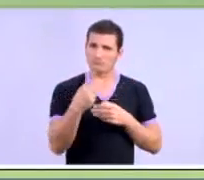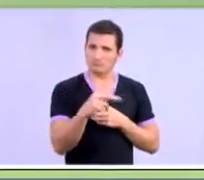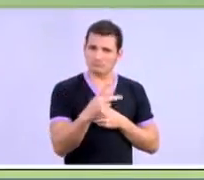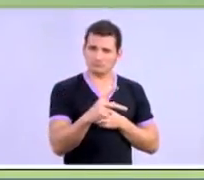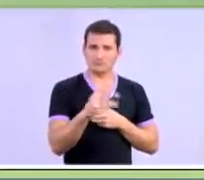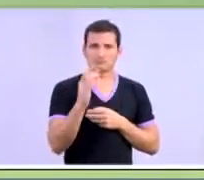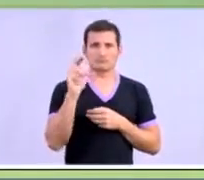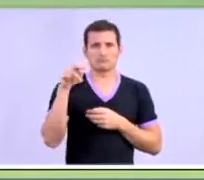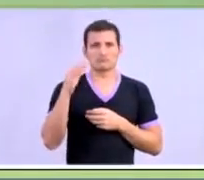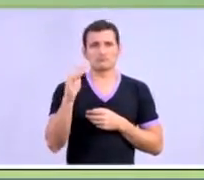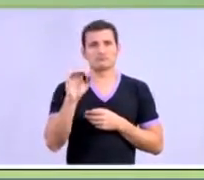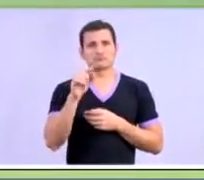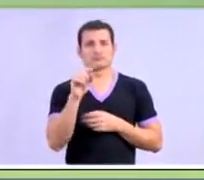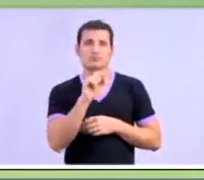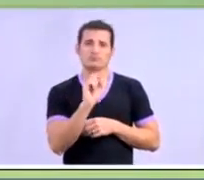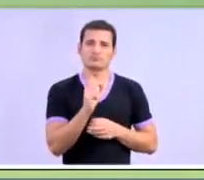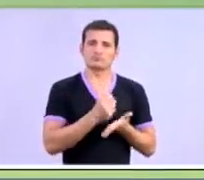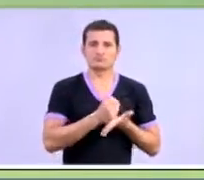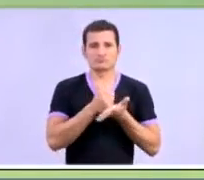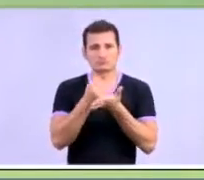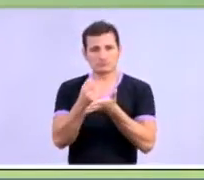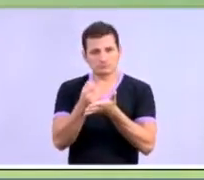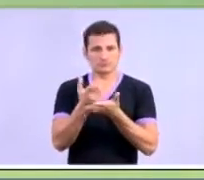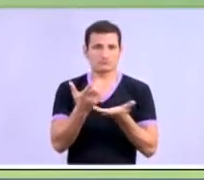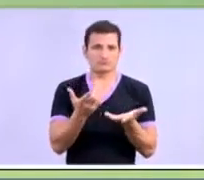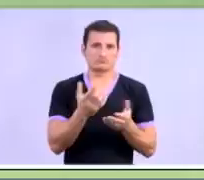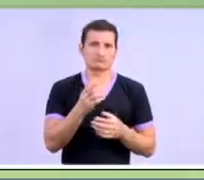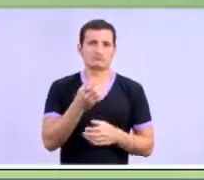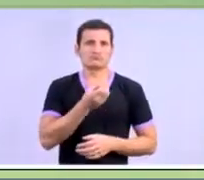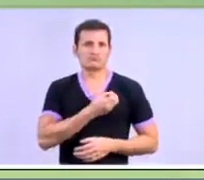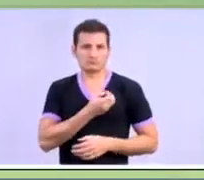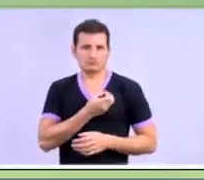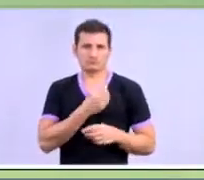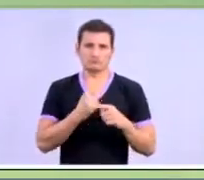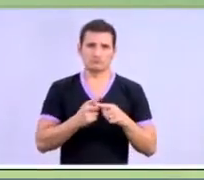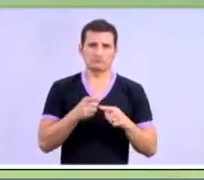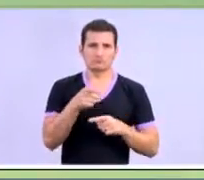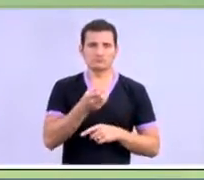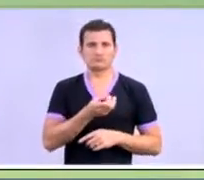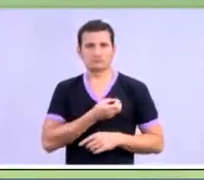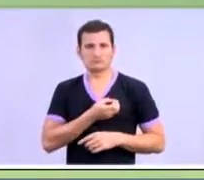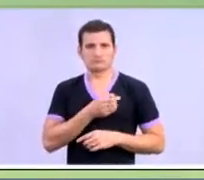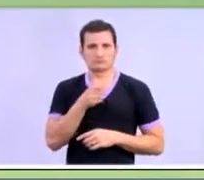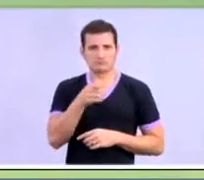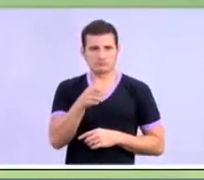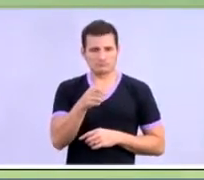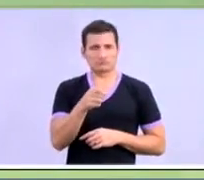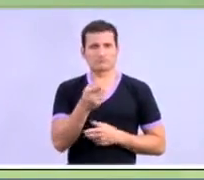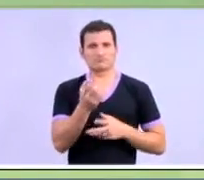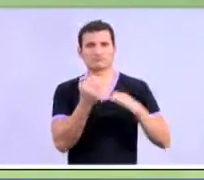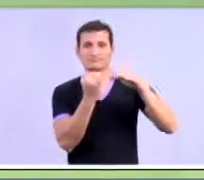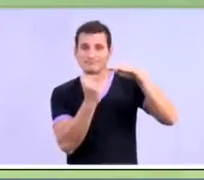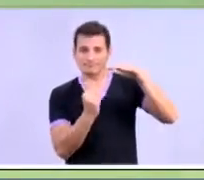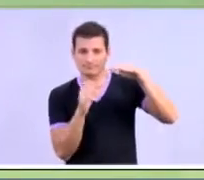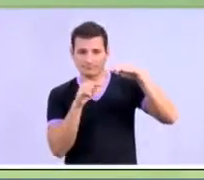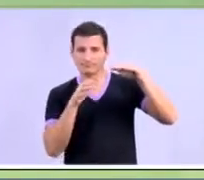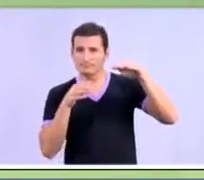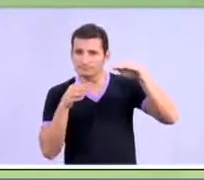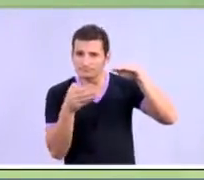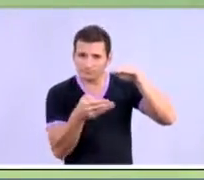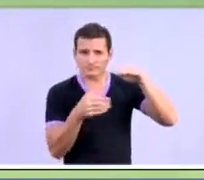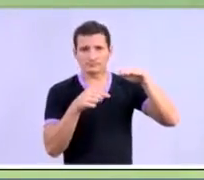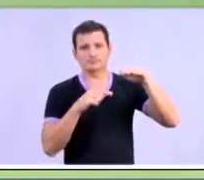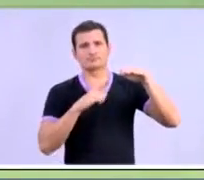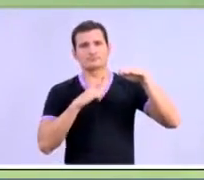auxilia na elaboração do protocolo, isso porque os protocolos que operam em uma camada específica